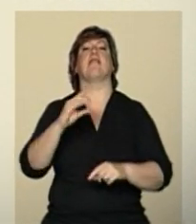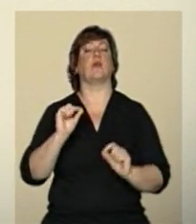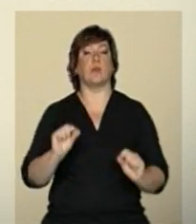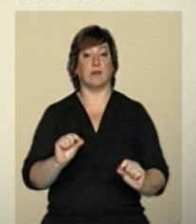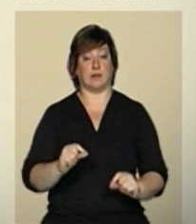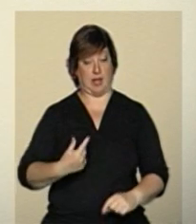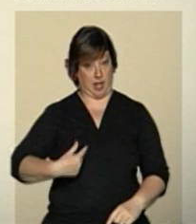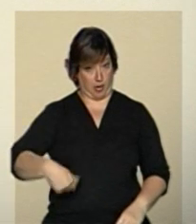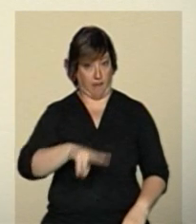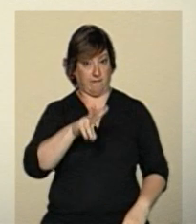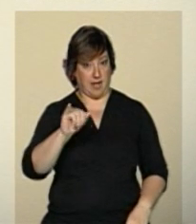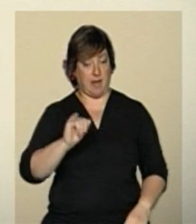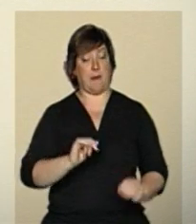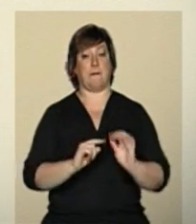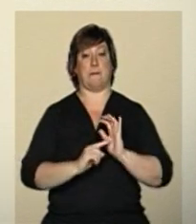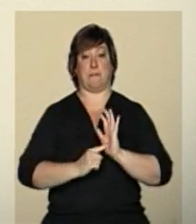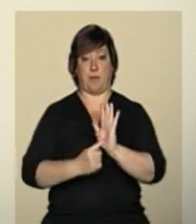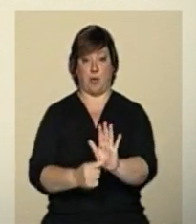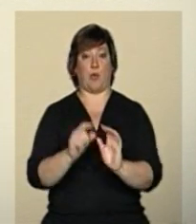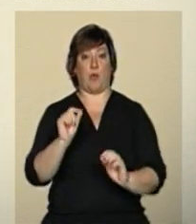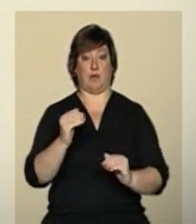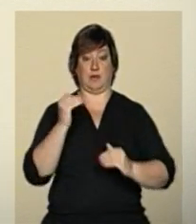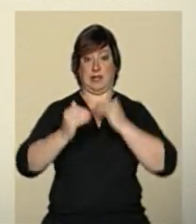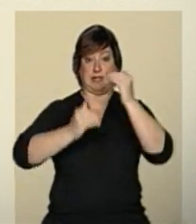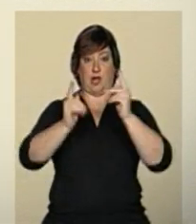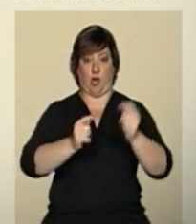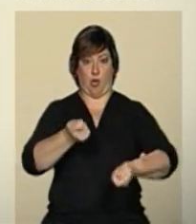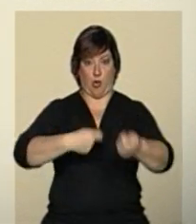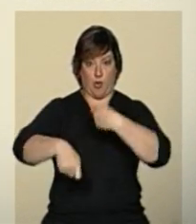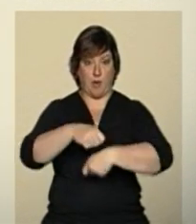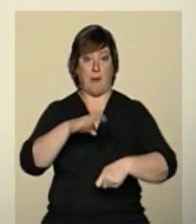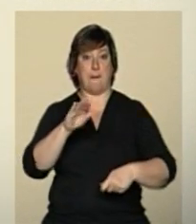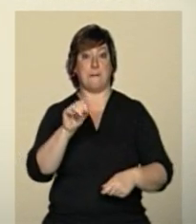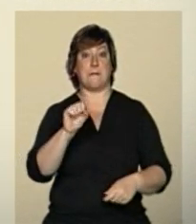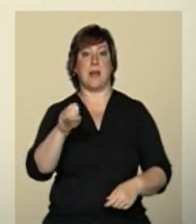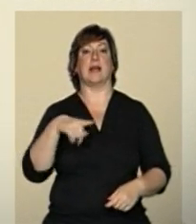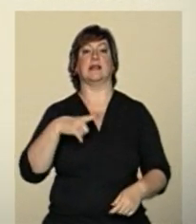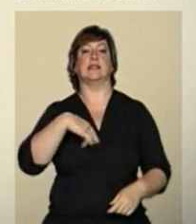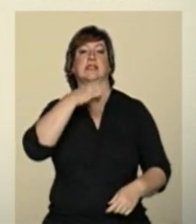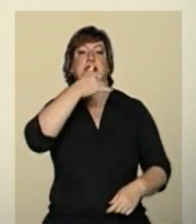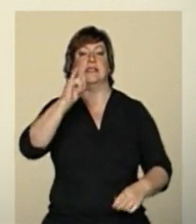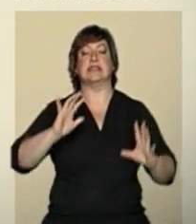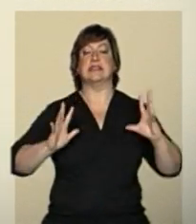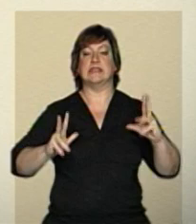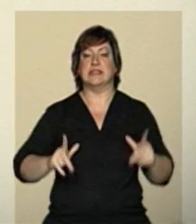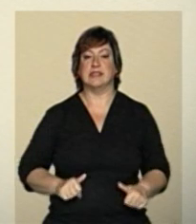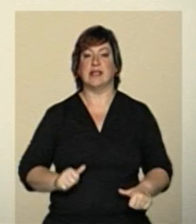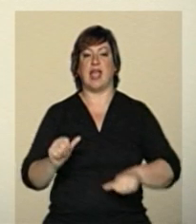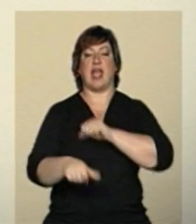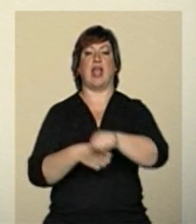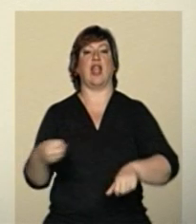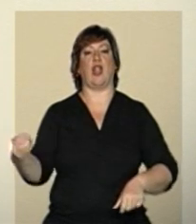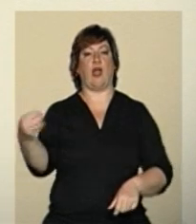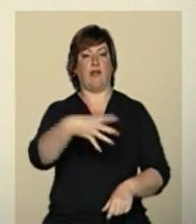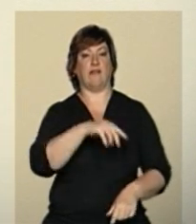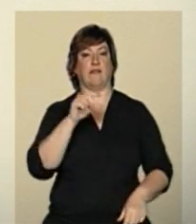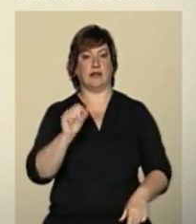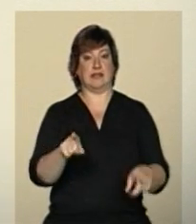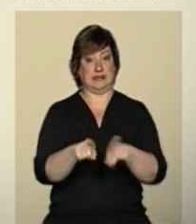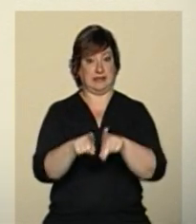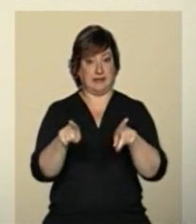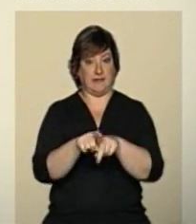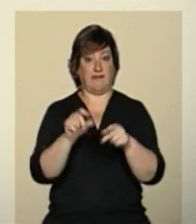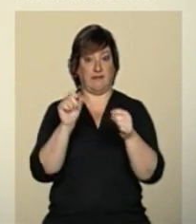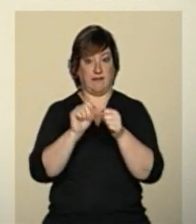mostrar, Luciano, que o nosso crescimento econômico é baseado em energia limpa e renovável, produzida